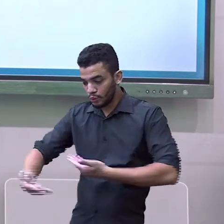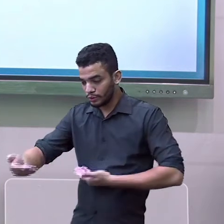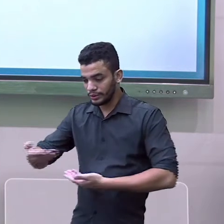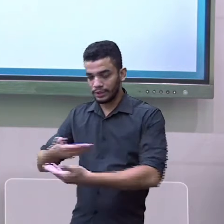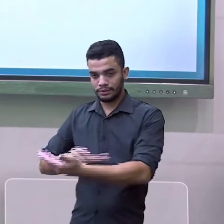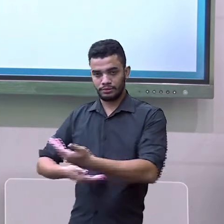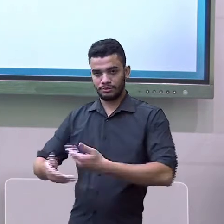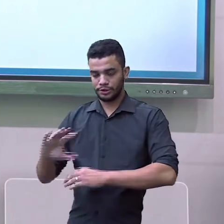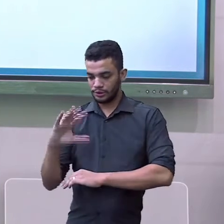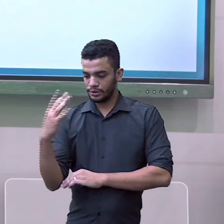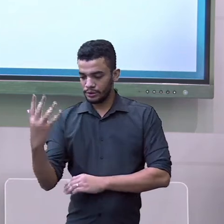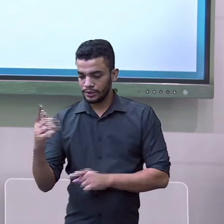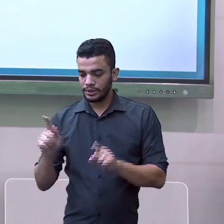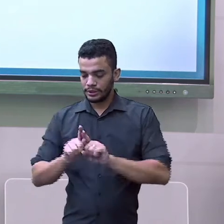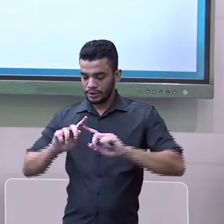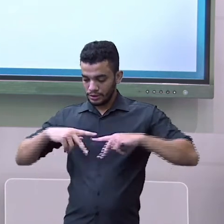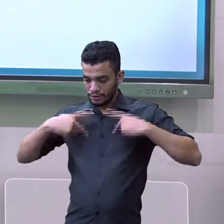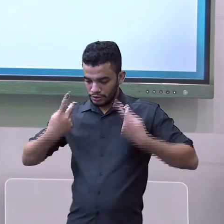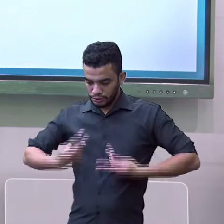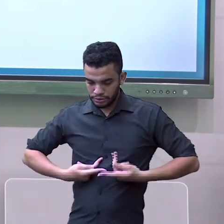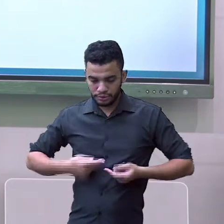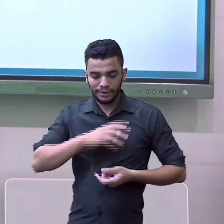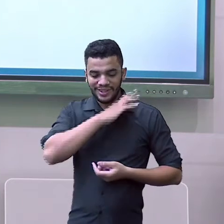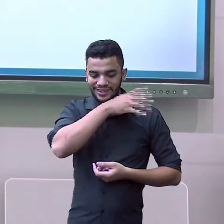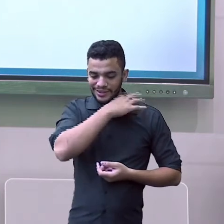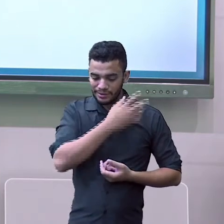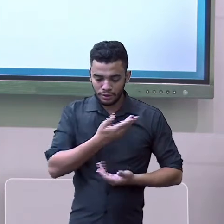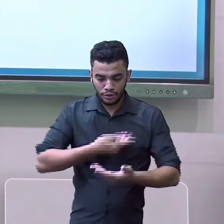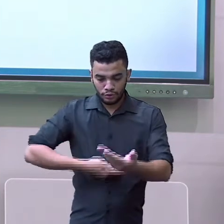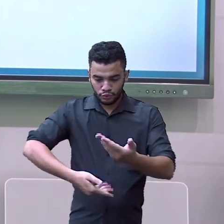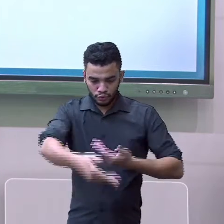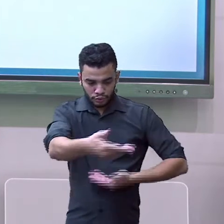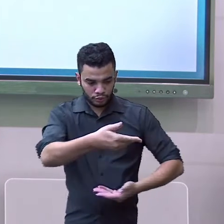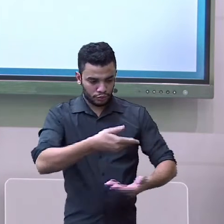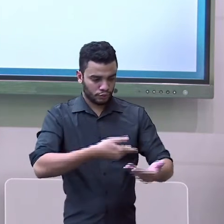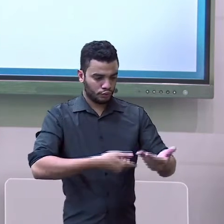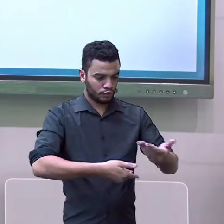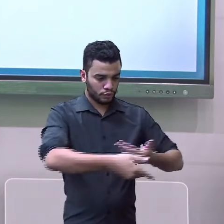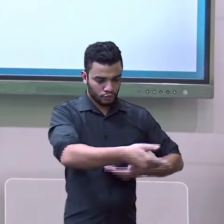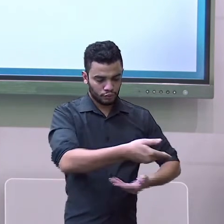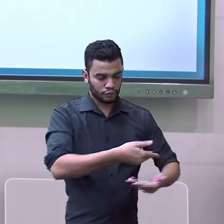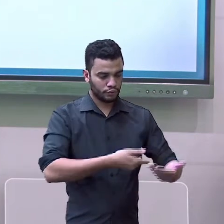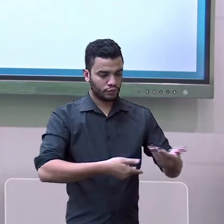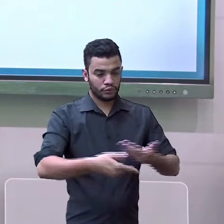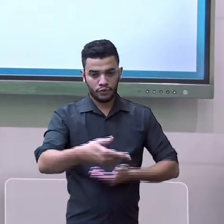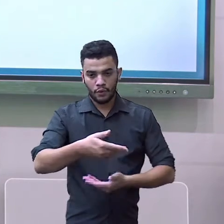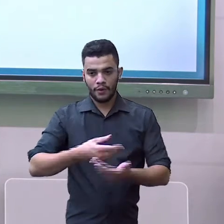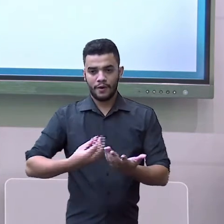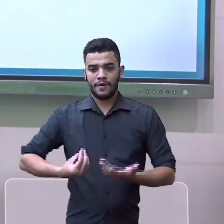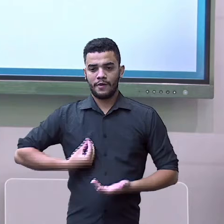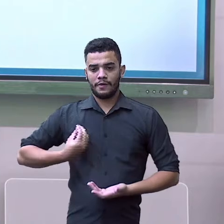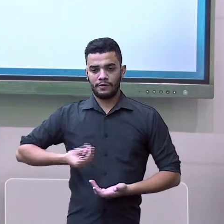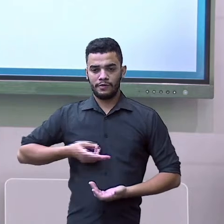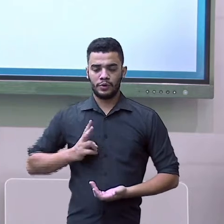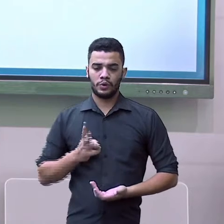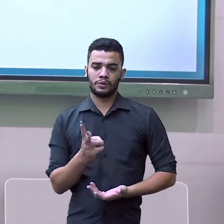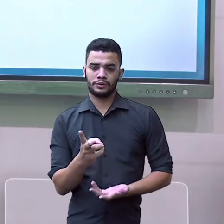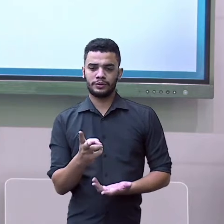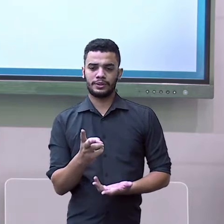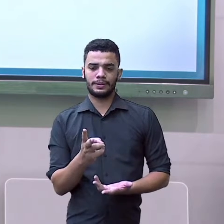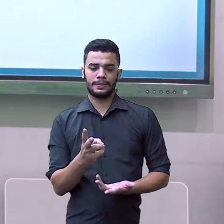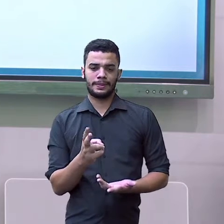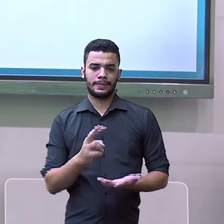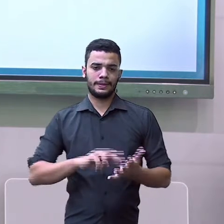preserve a natureza para que a biodiversidade ela continue sendo este diversificado conjunto